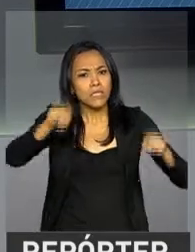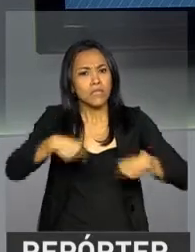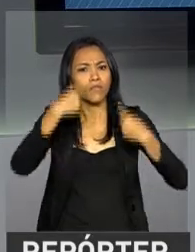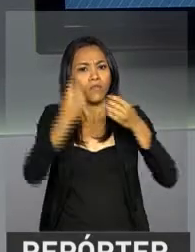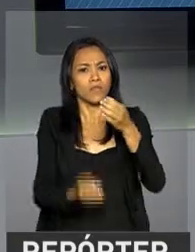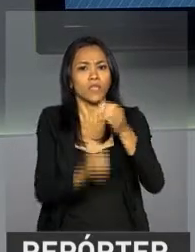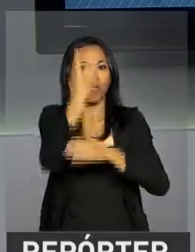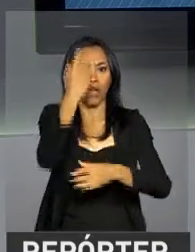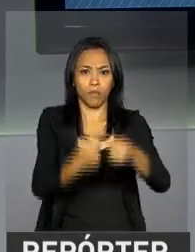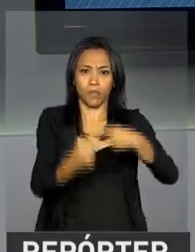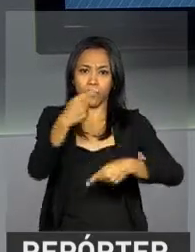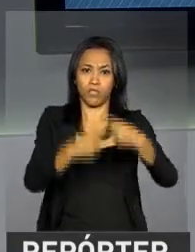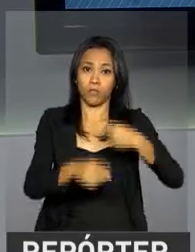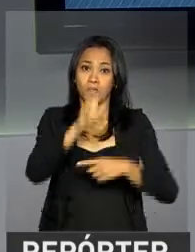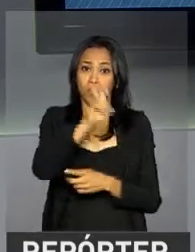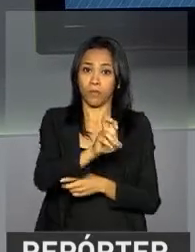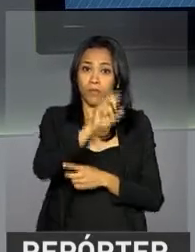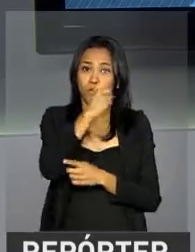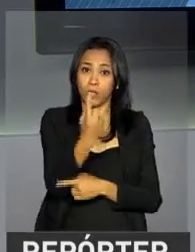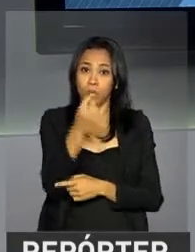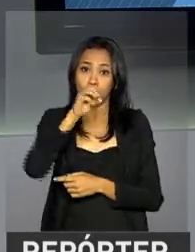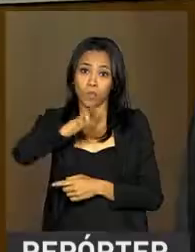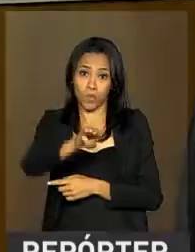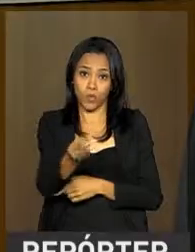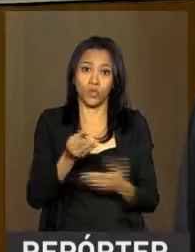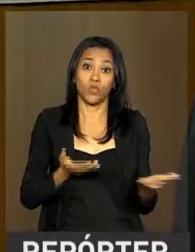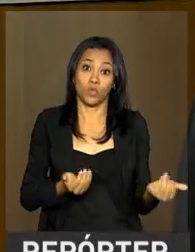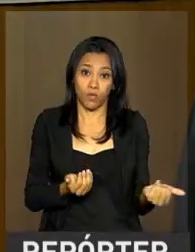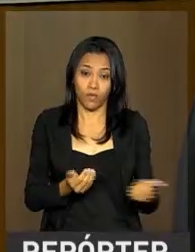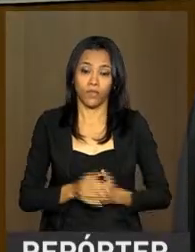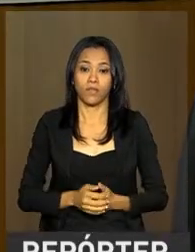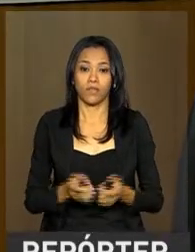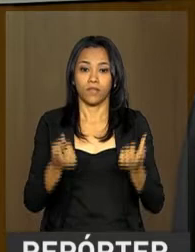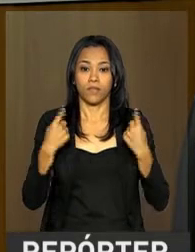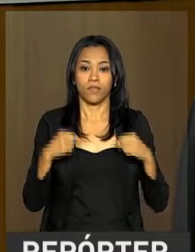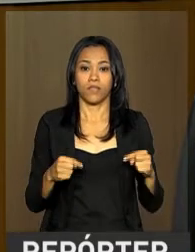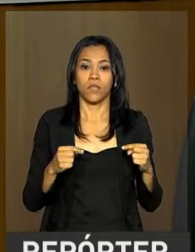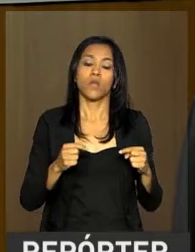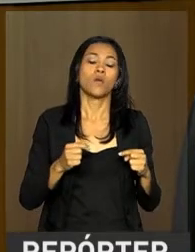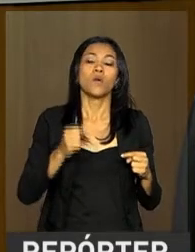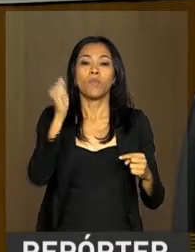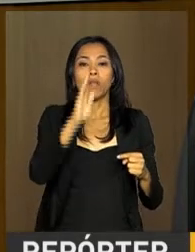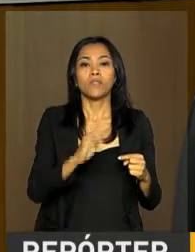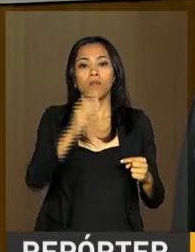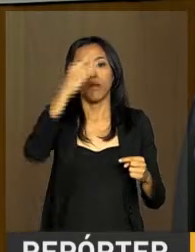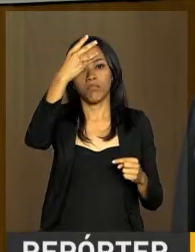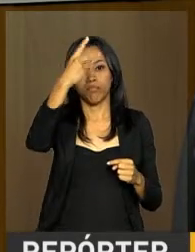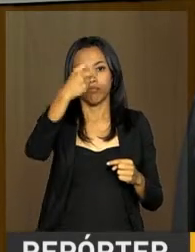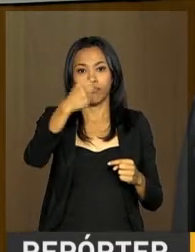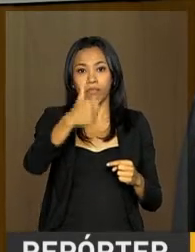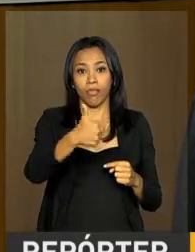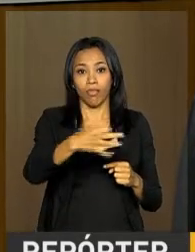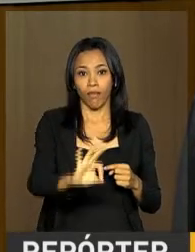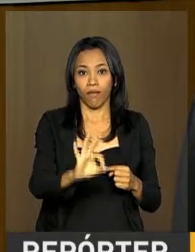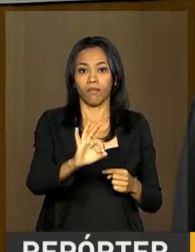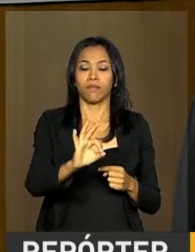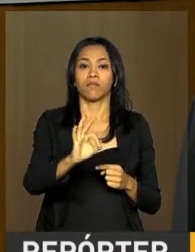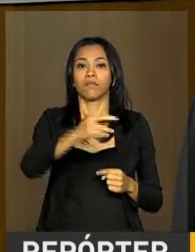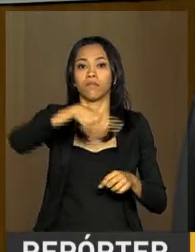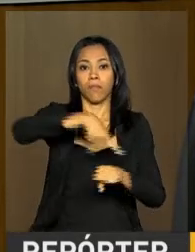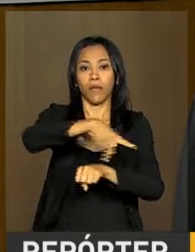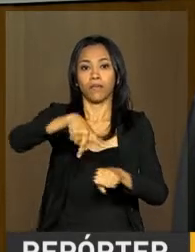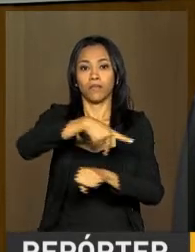para 50 1 milhões de jovens o brasil é um dos dez países mais populosos do